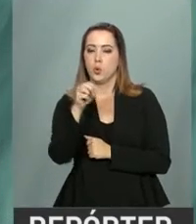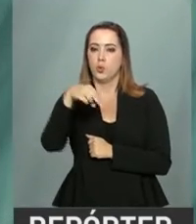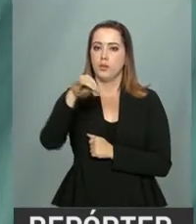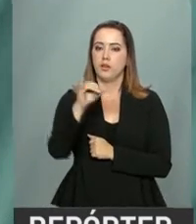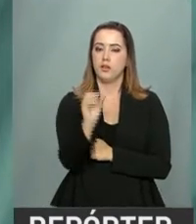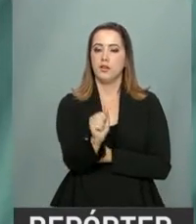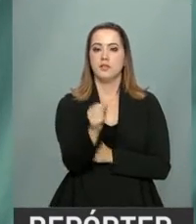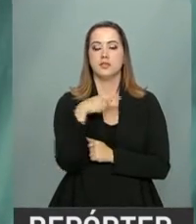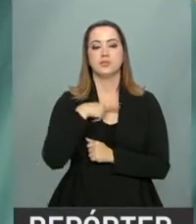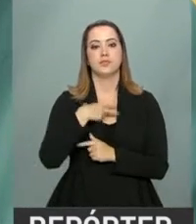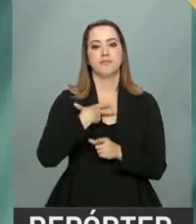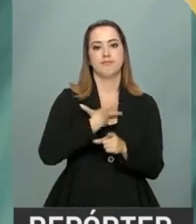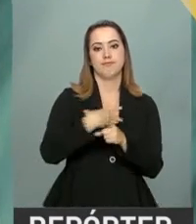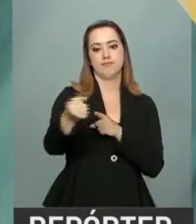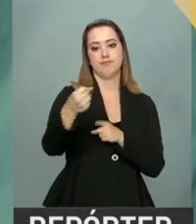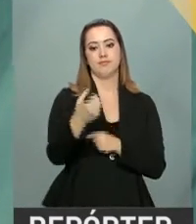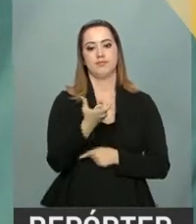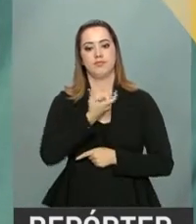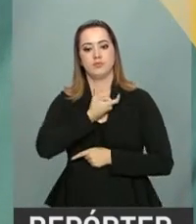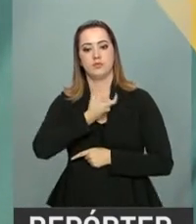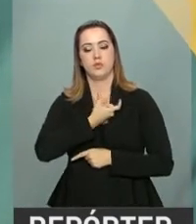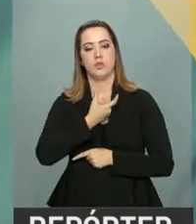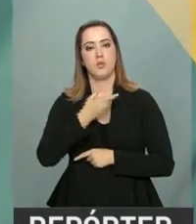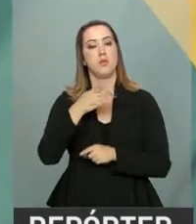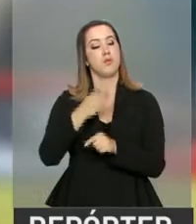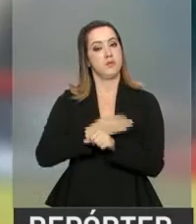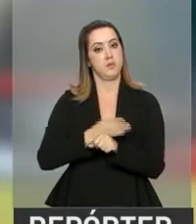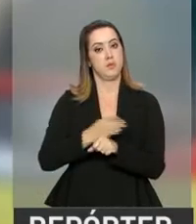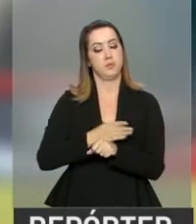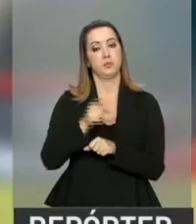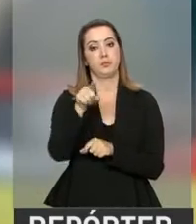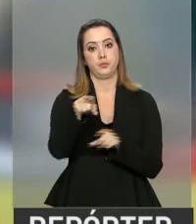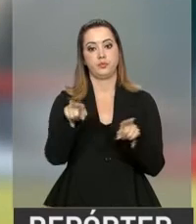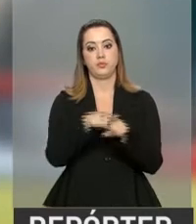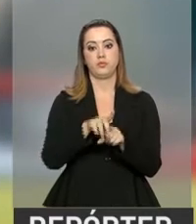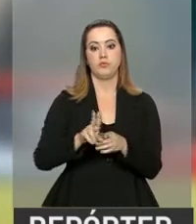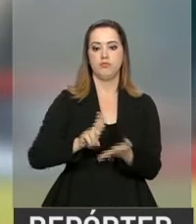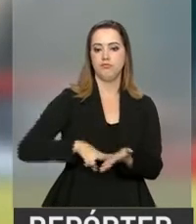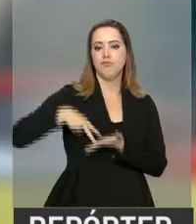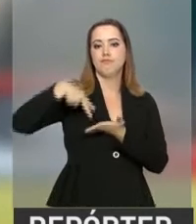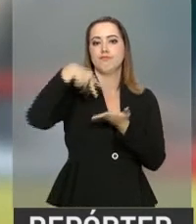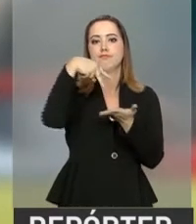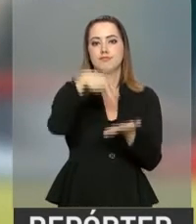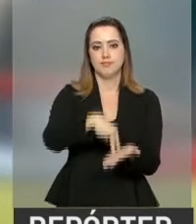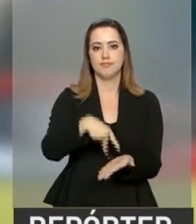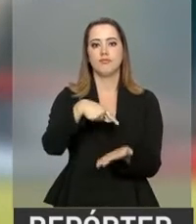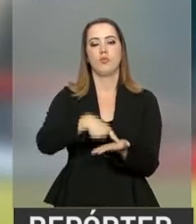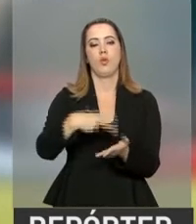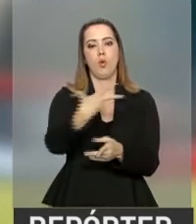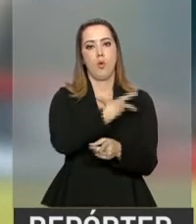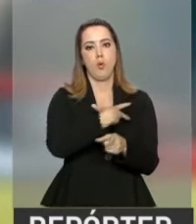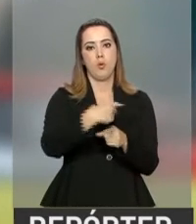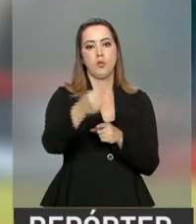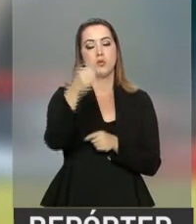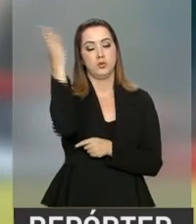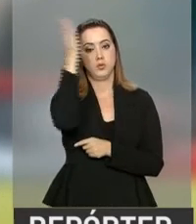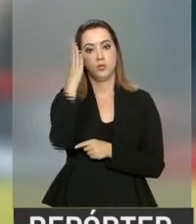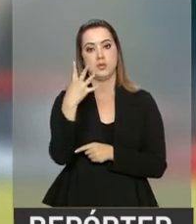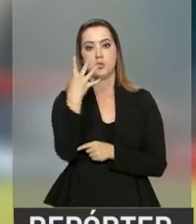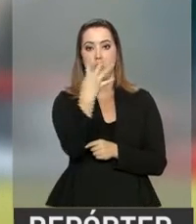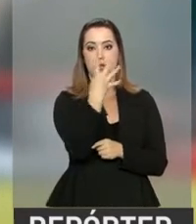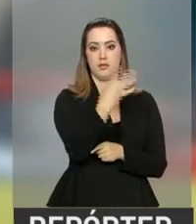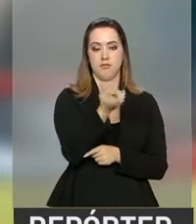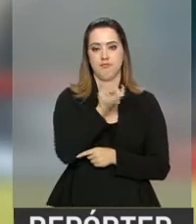de 400 metros na categoria T38. Com o pódio da atleta, o Brasil chegou a 44 medalhas